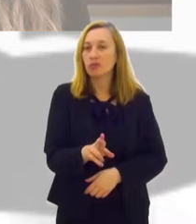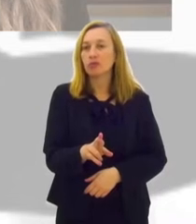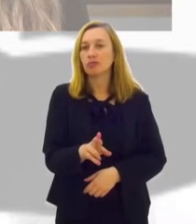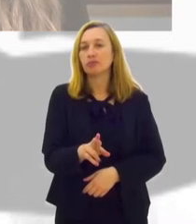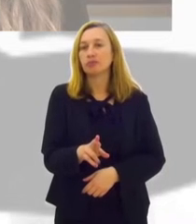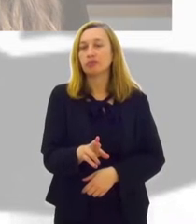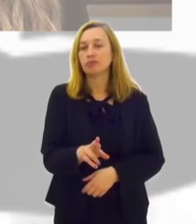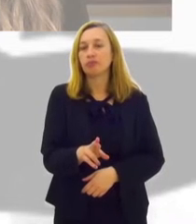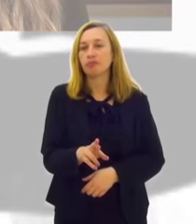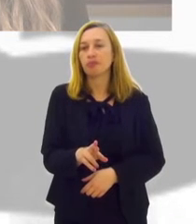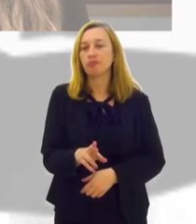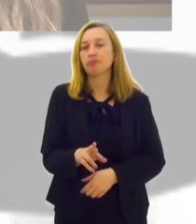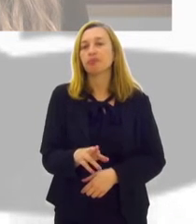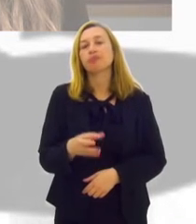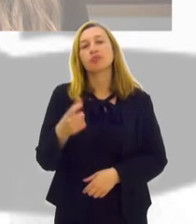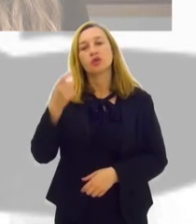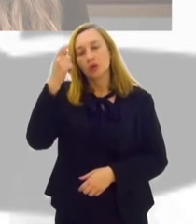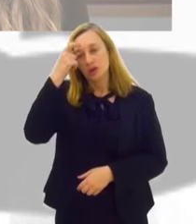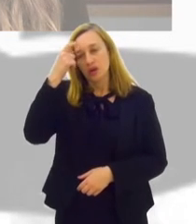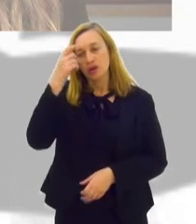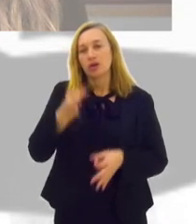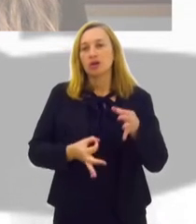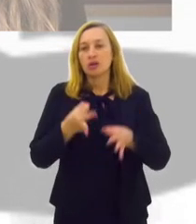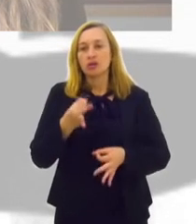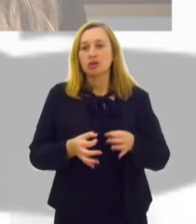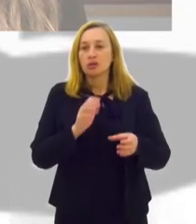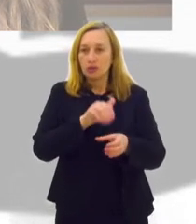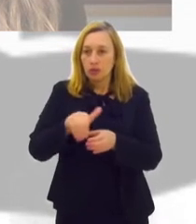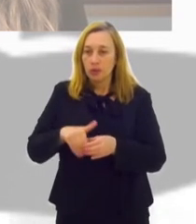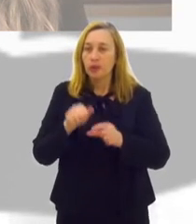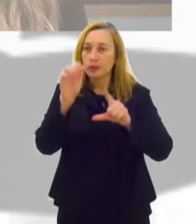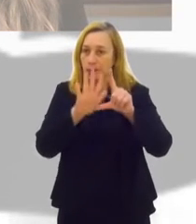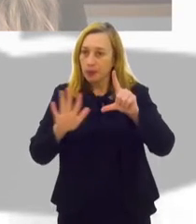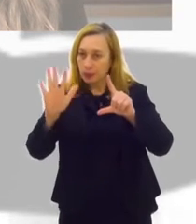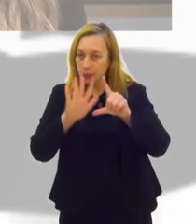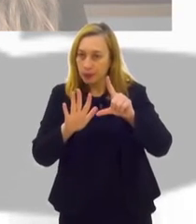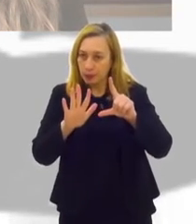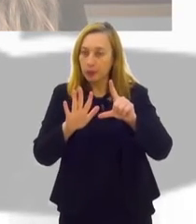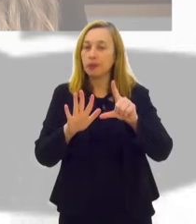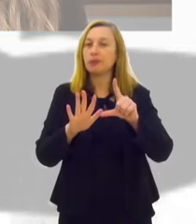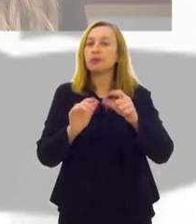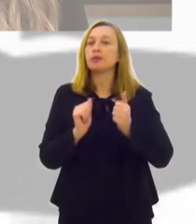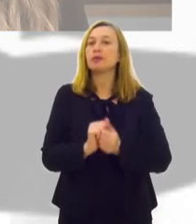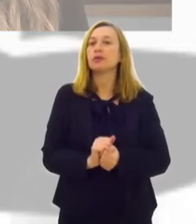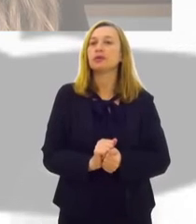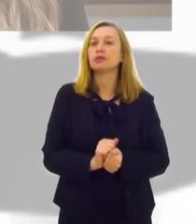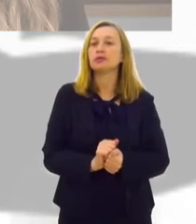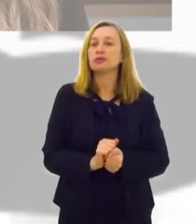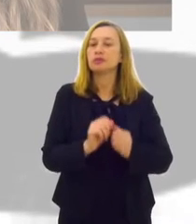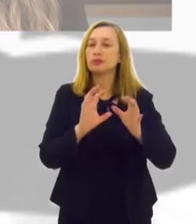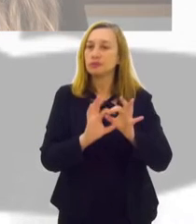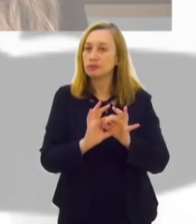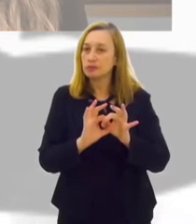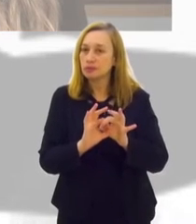ser garantido mediante reconhecimento pela Justiça Eleitoral, as plataformas vão